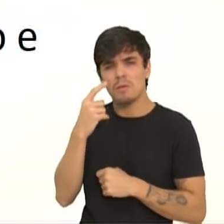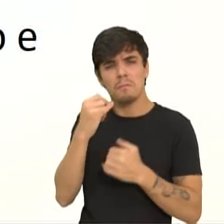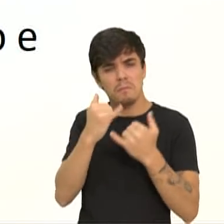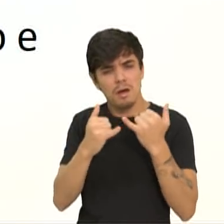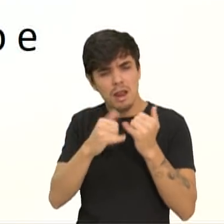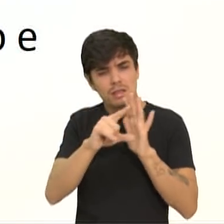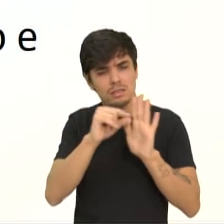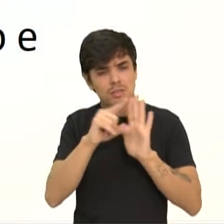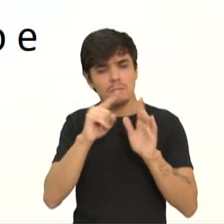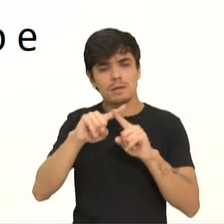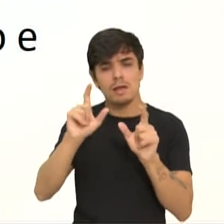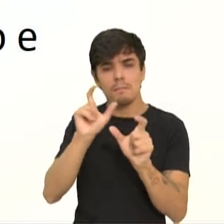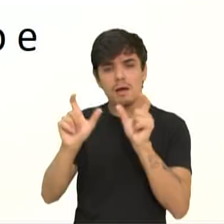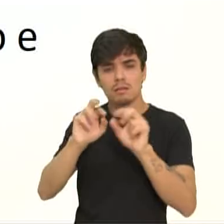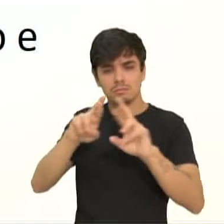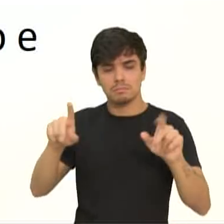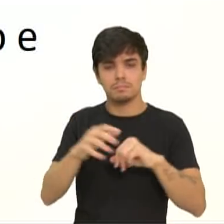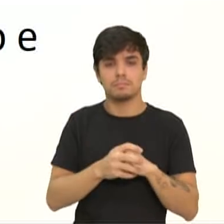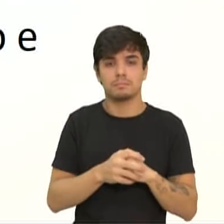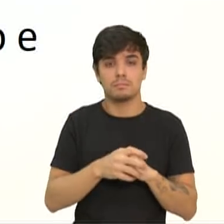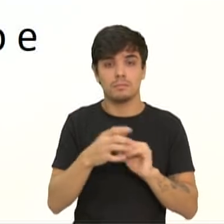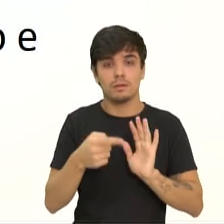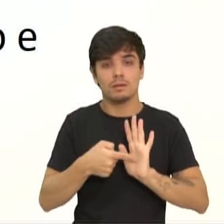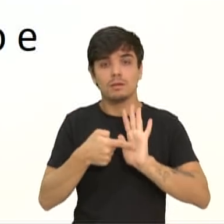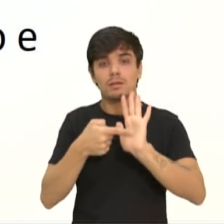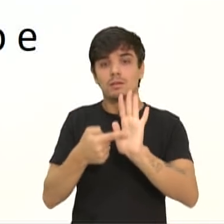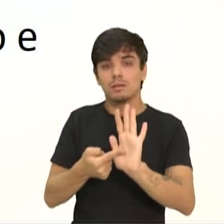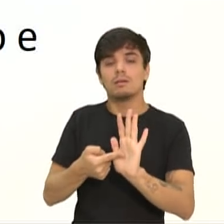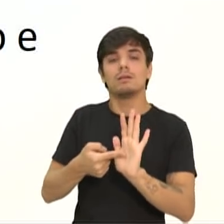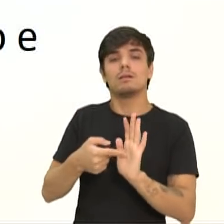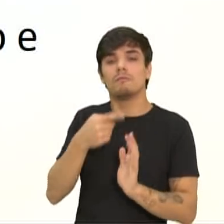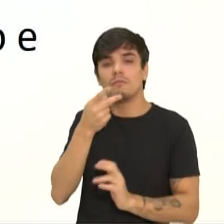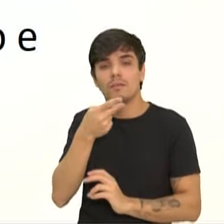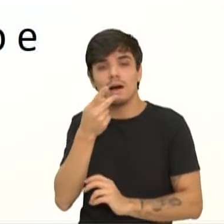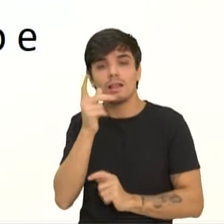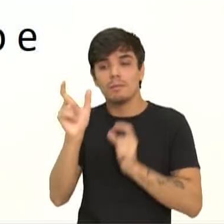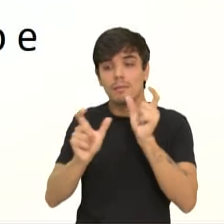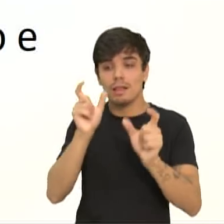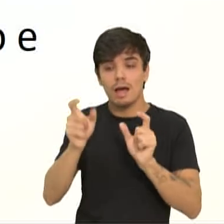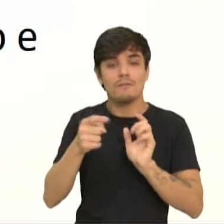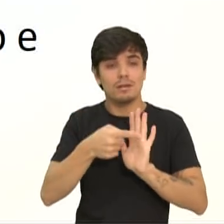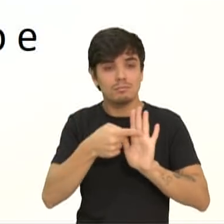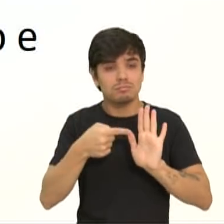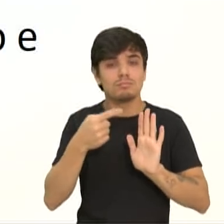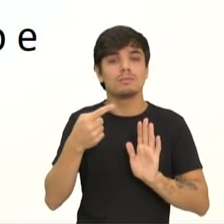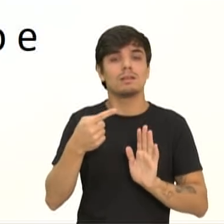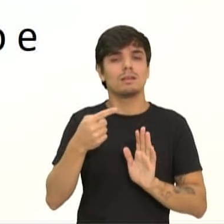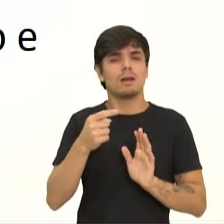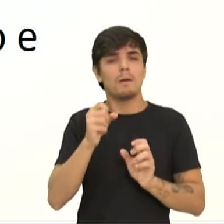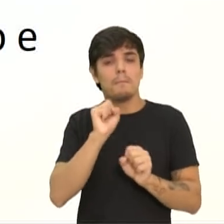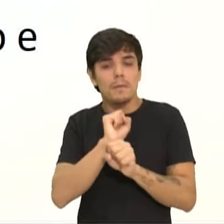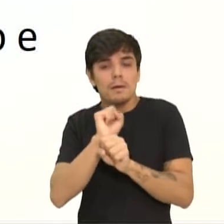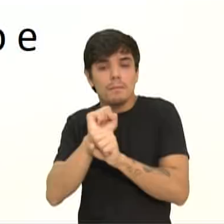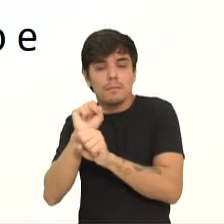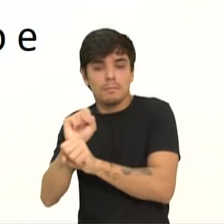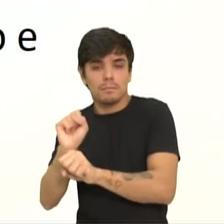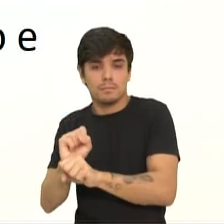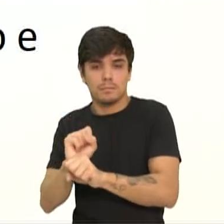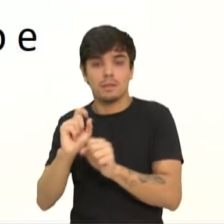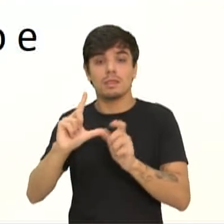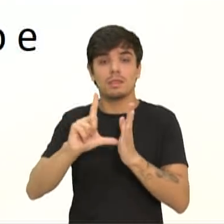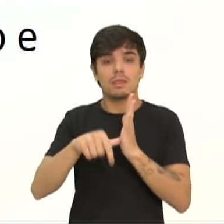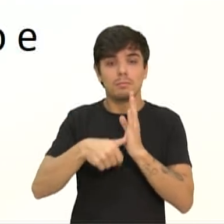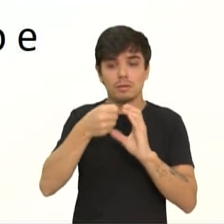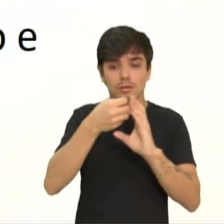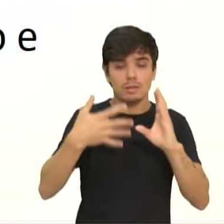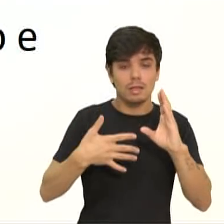destacadas. Pronuncie as palavras destacadas pausadamente, depois faça a separação e classifique-as